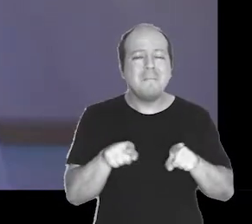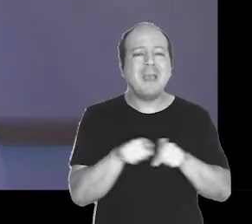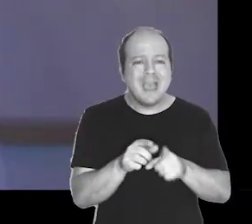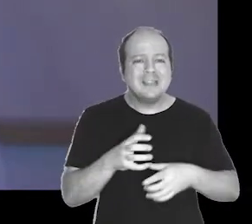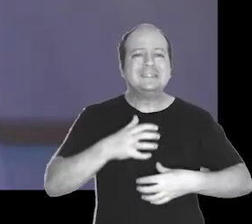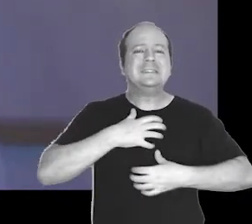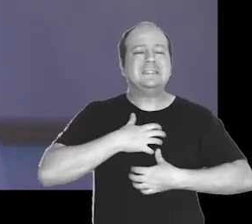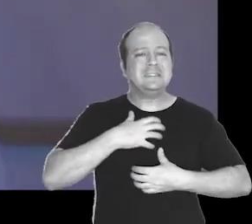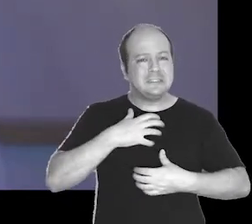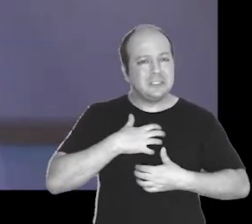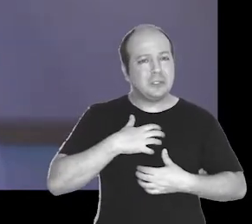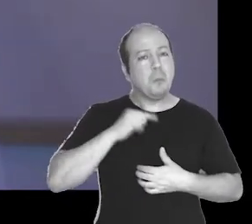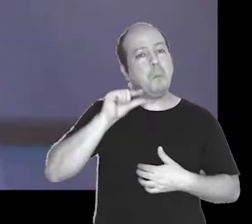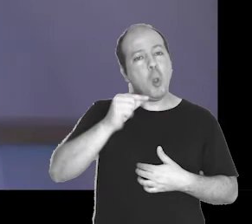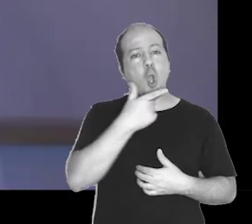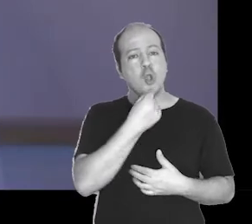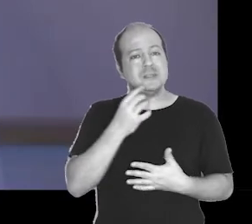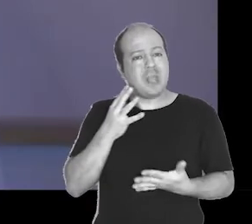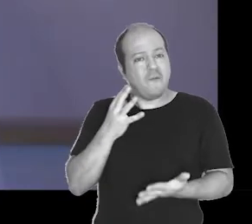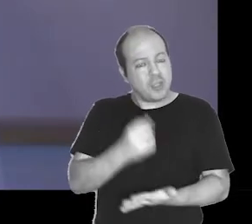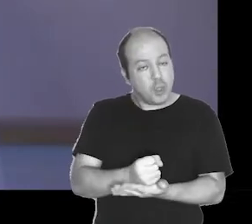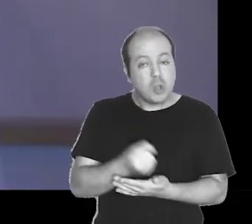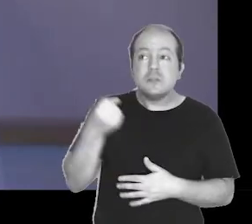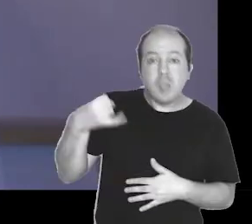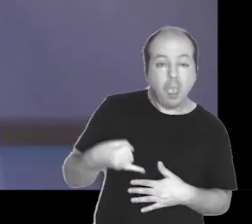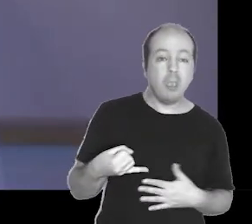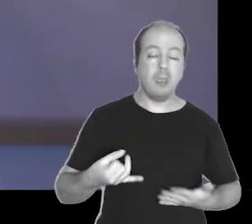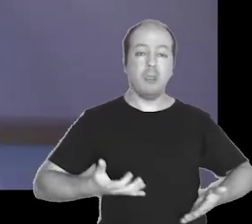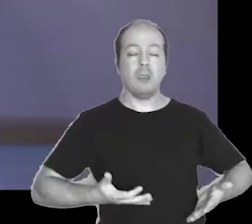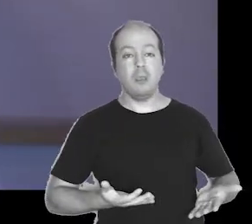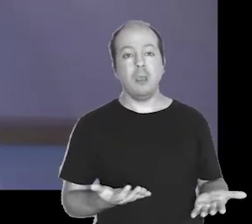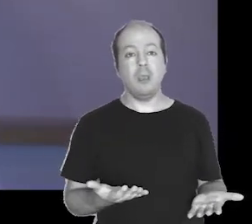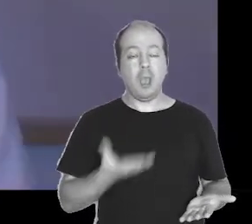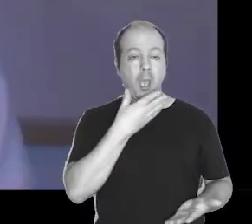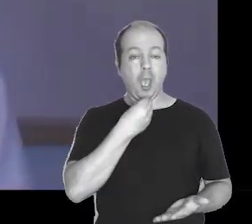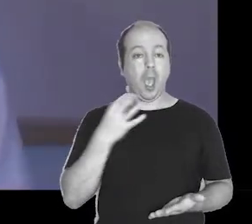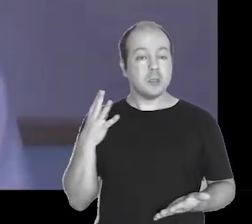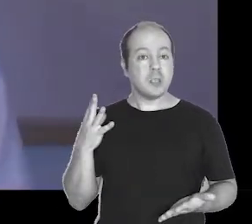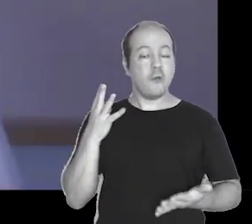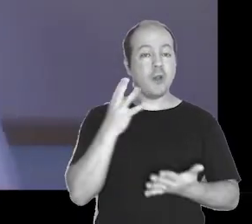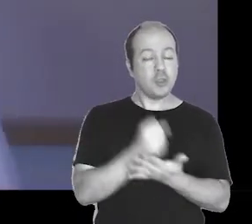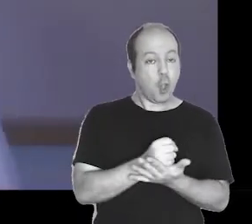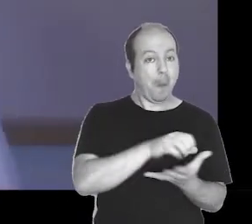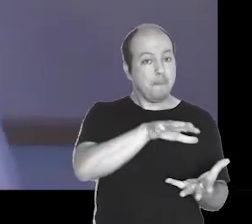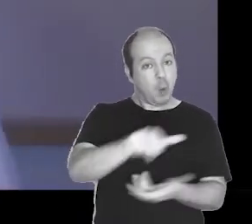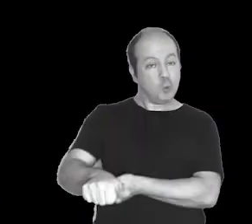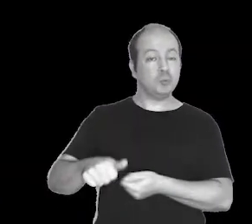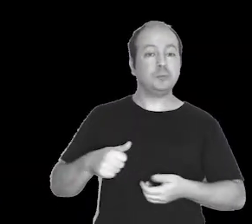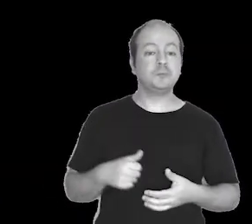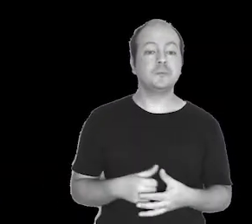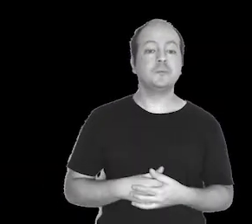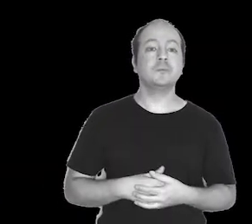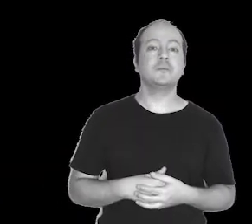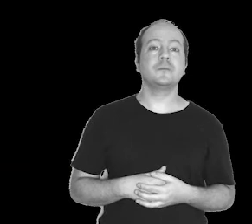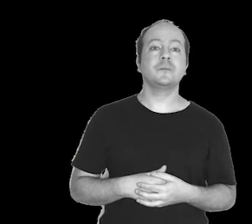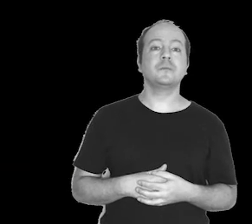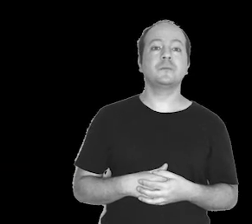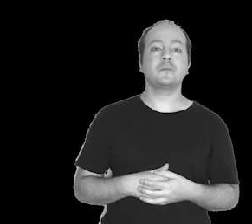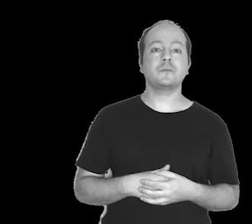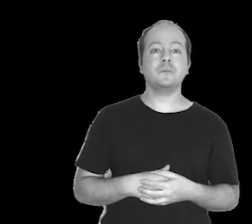sentido um pouco salvador. Sim, Salvator Mundus.